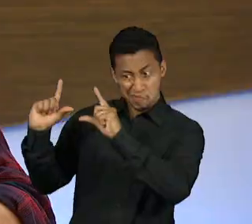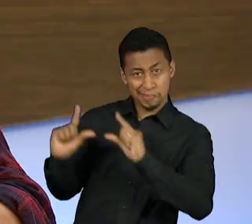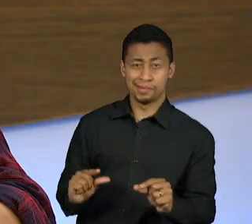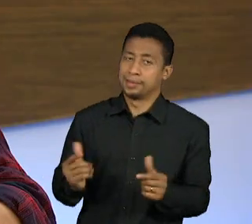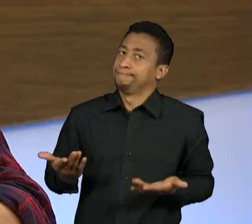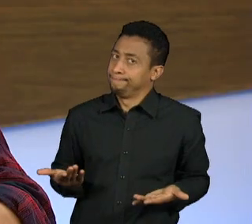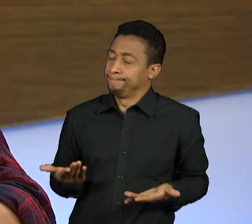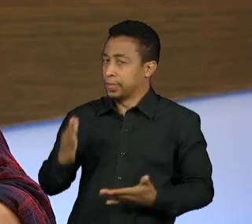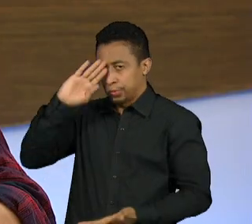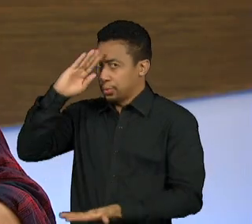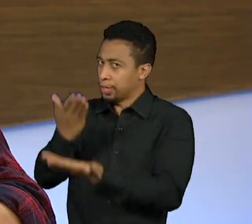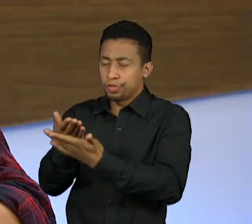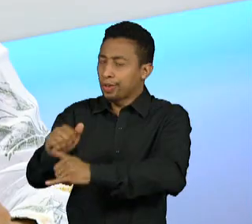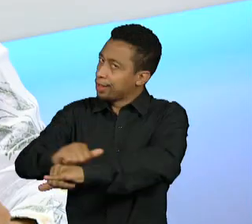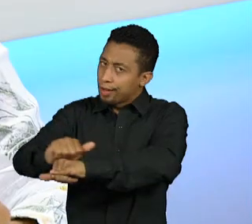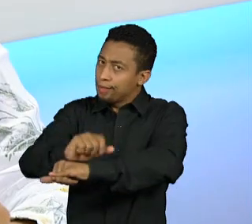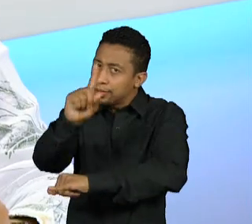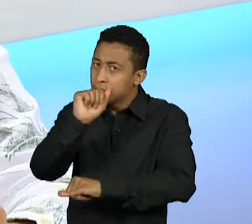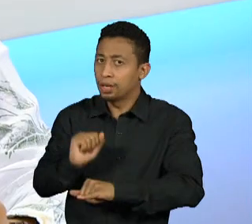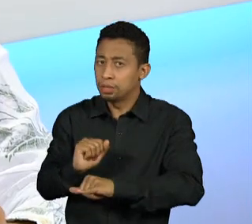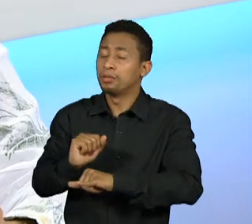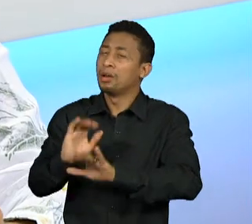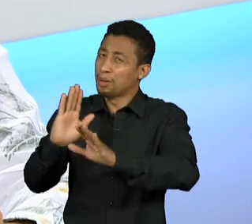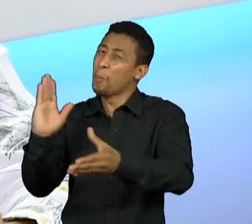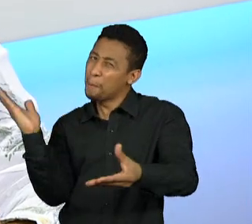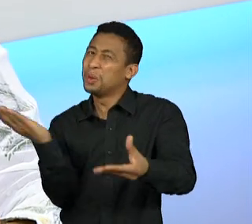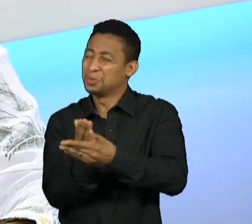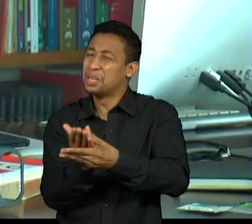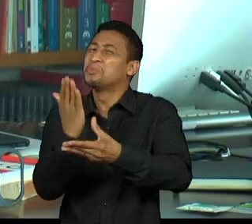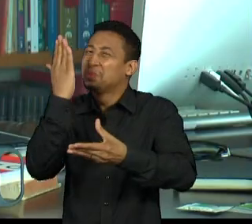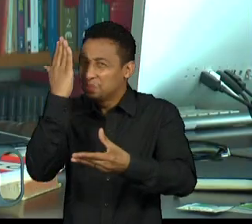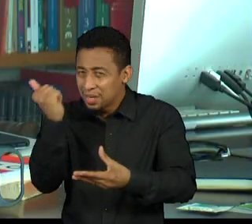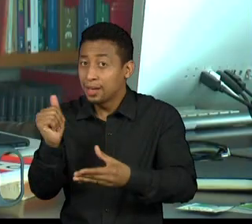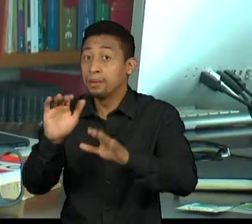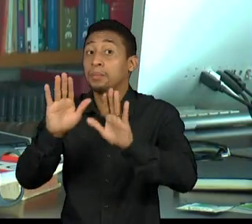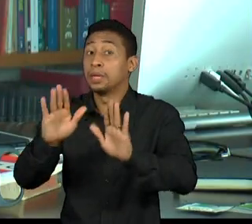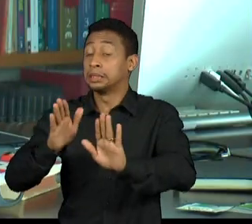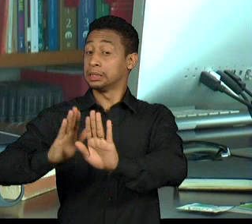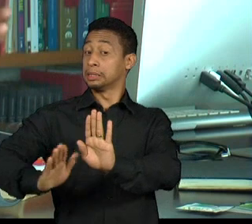Jato, sempre achei que era um processo, apesar de saber que havia um